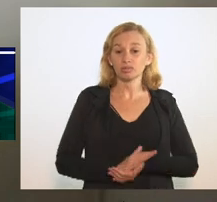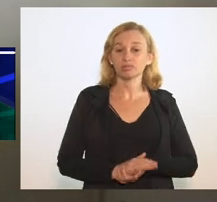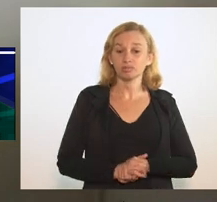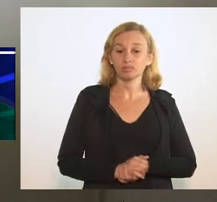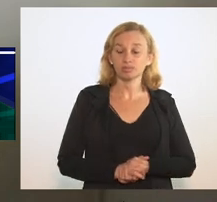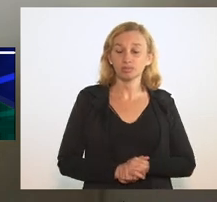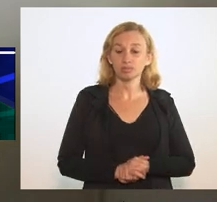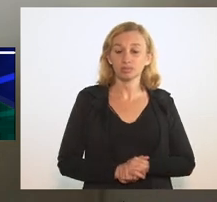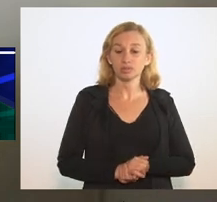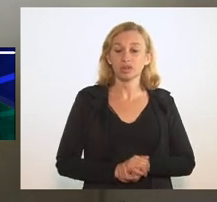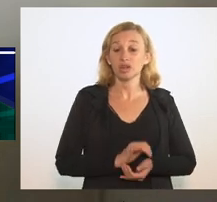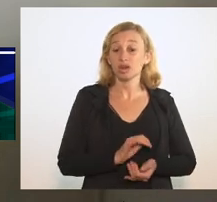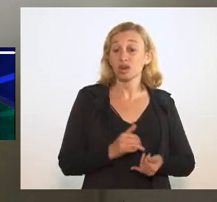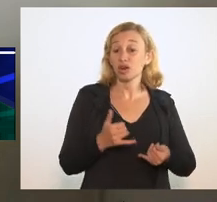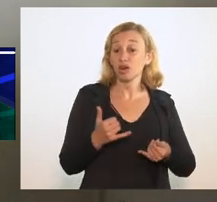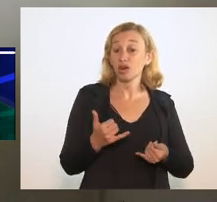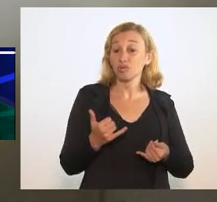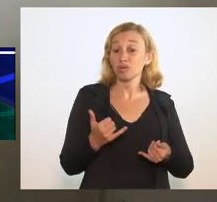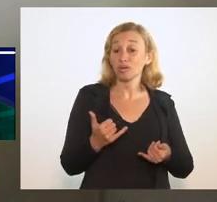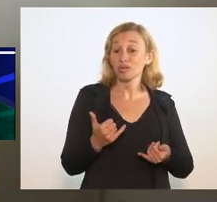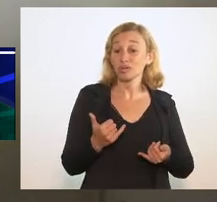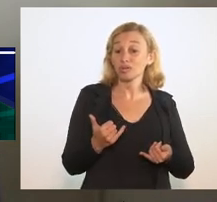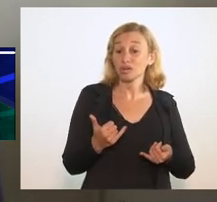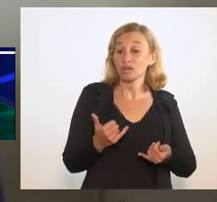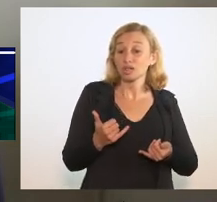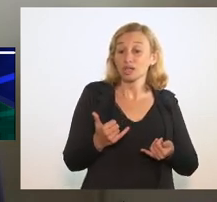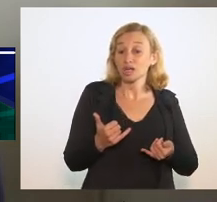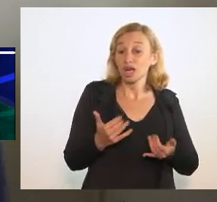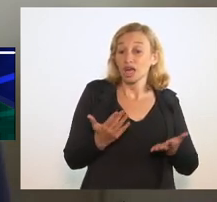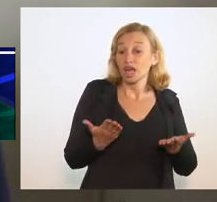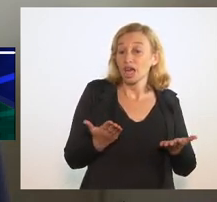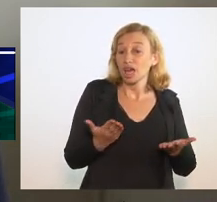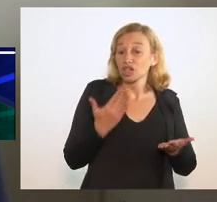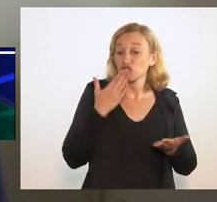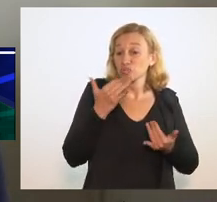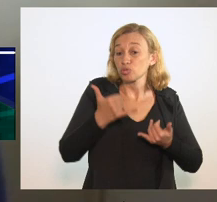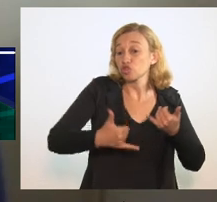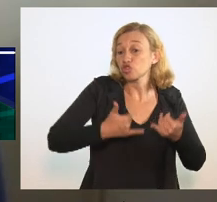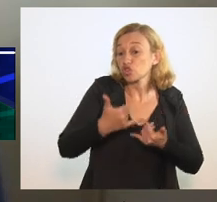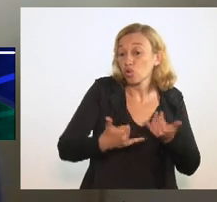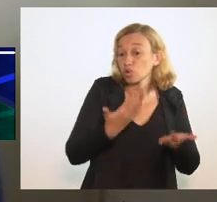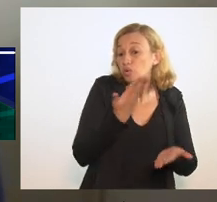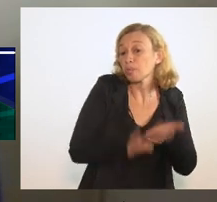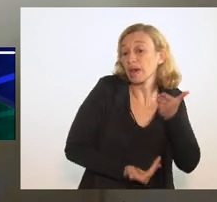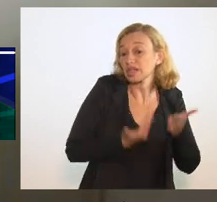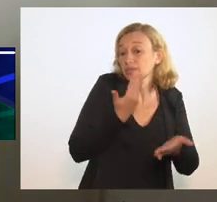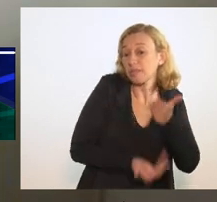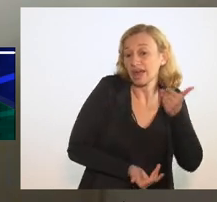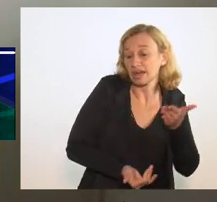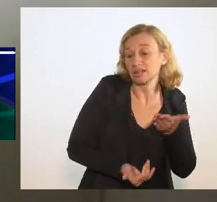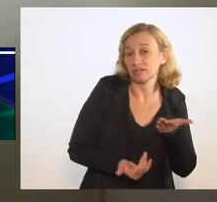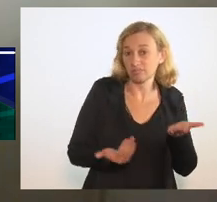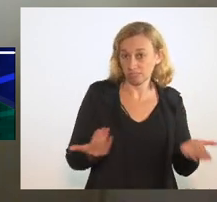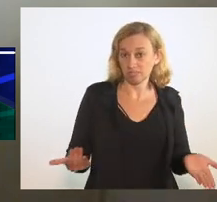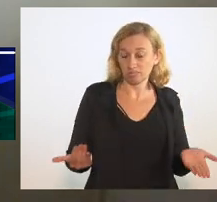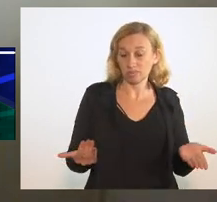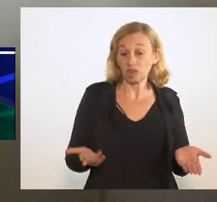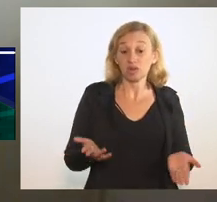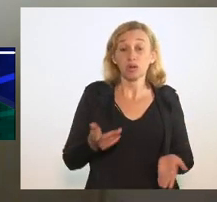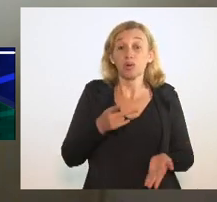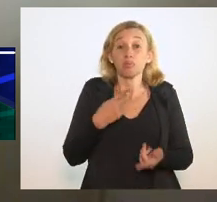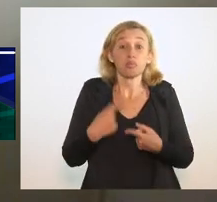nossos municípios, chama-se o jogo do perde-perde. É o jogo do perde-perde. Porque